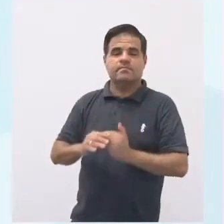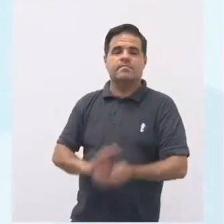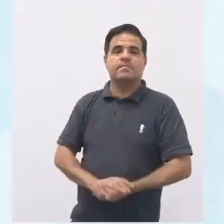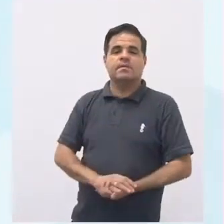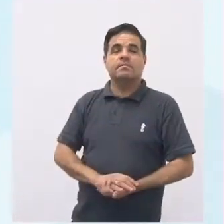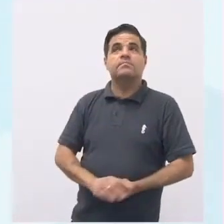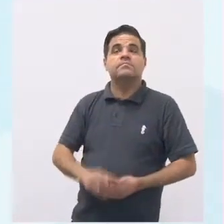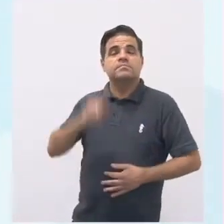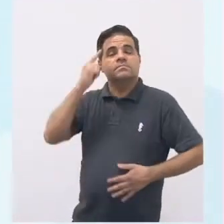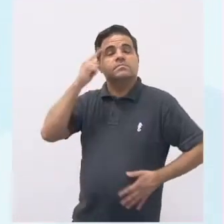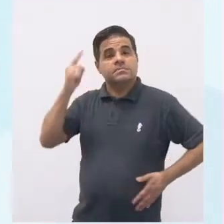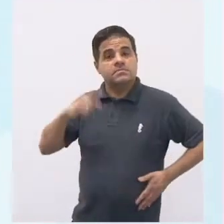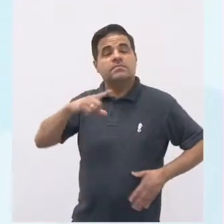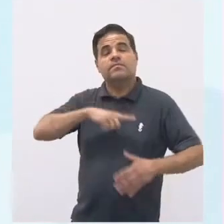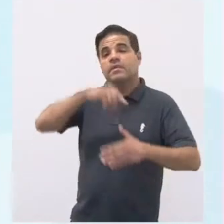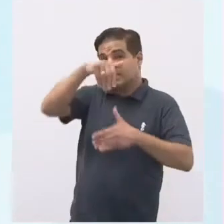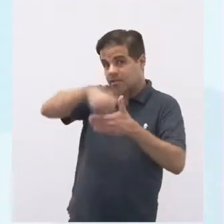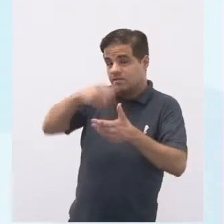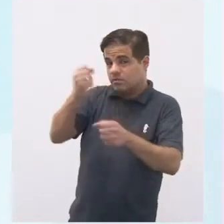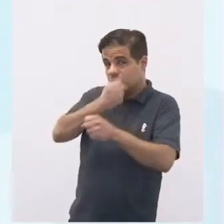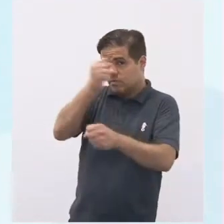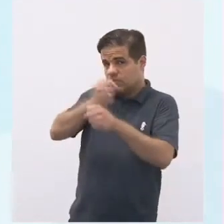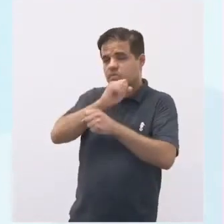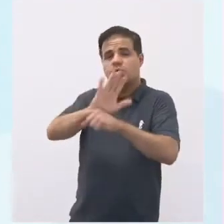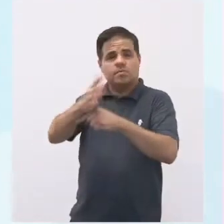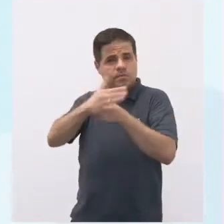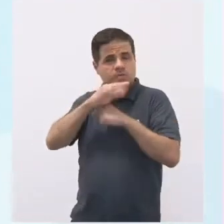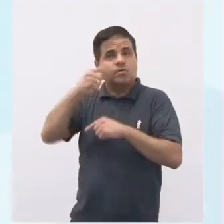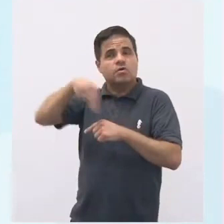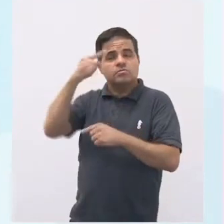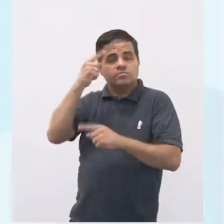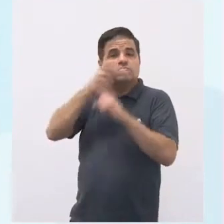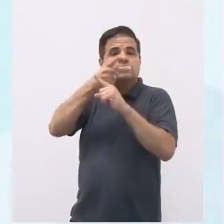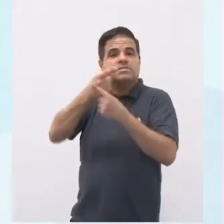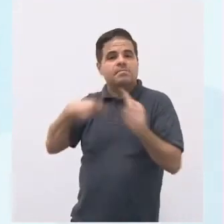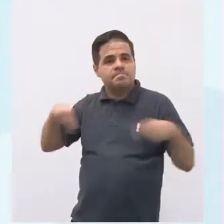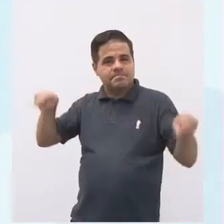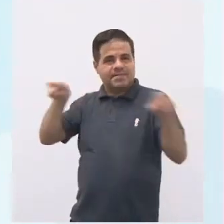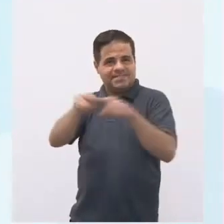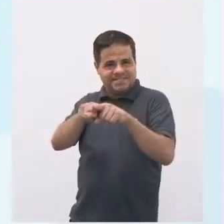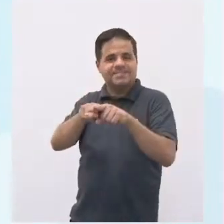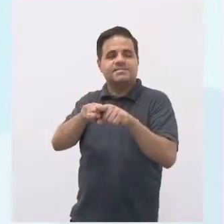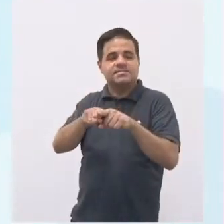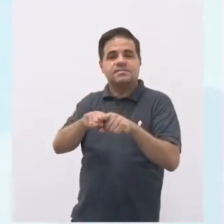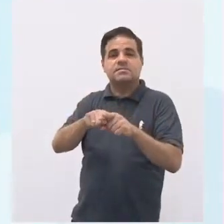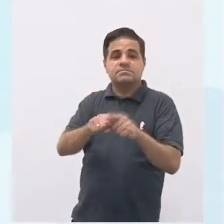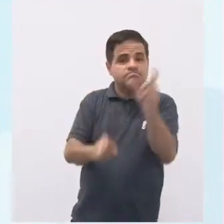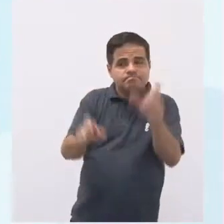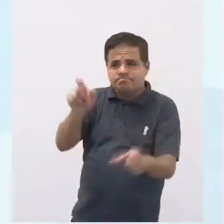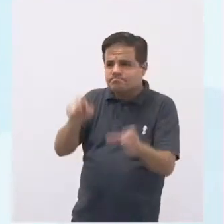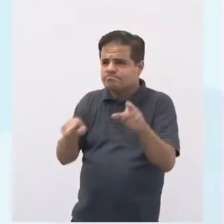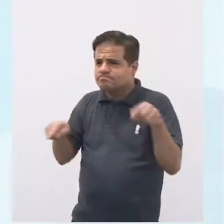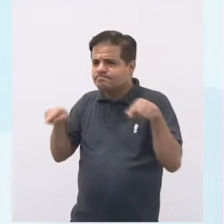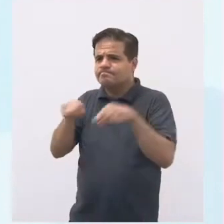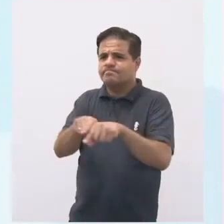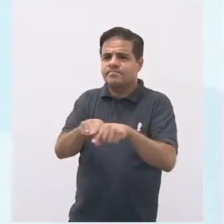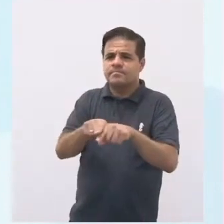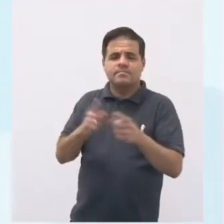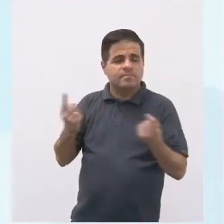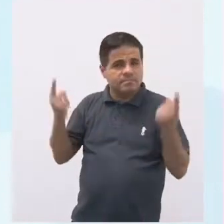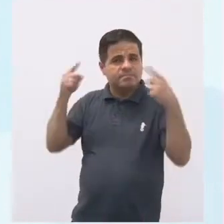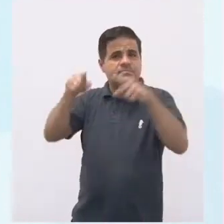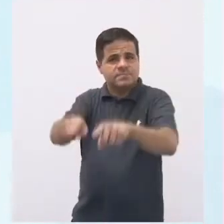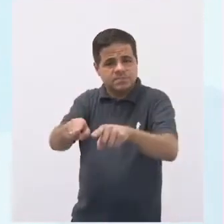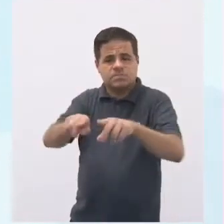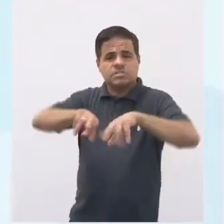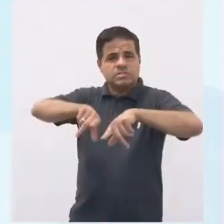A ideia também, dentro dessa construção colaborativa, é a gente buscar parcerias e companhia para o enfrentamento das situações